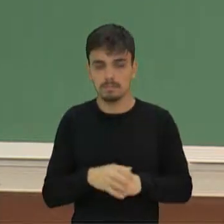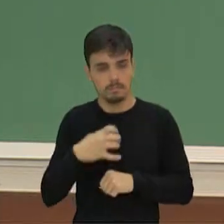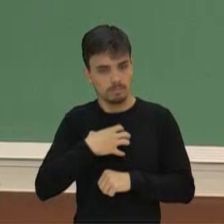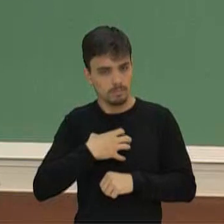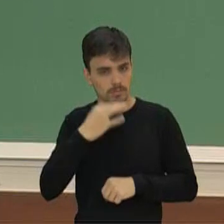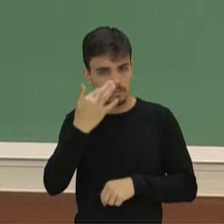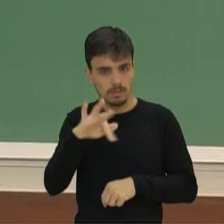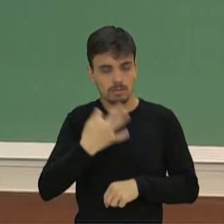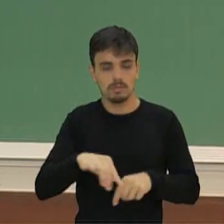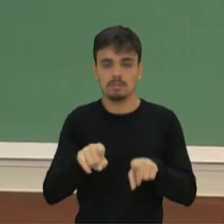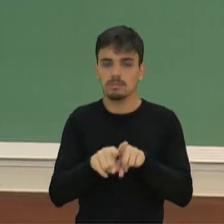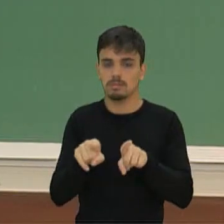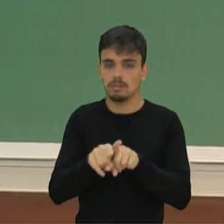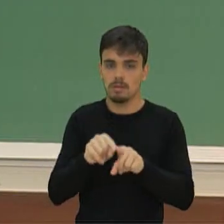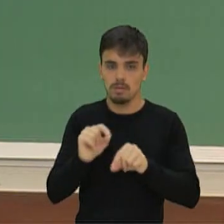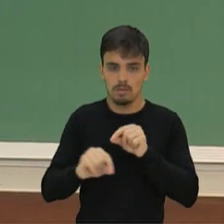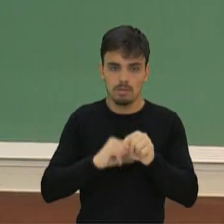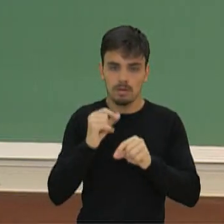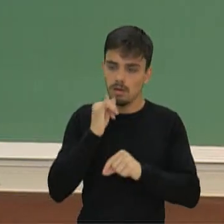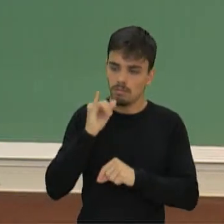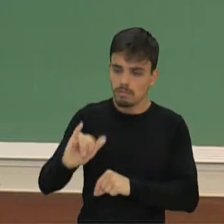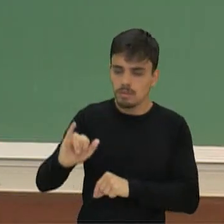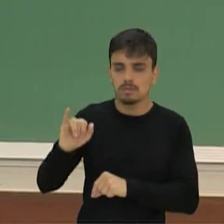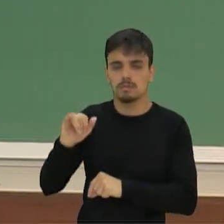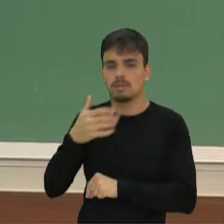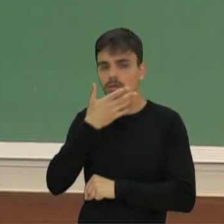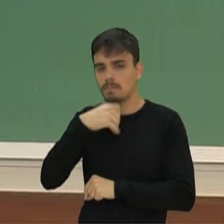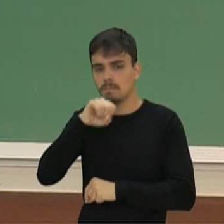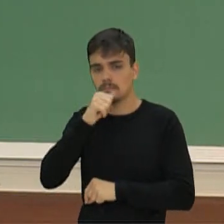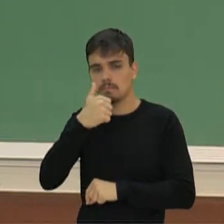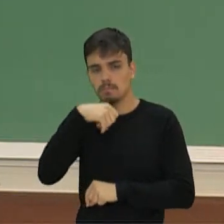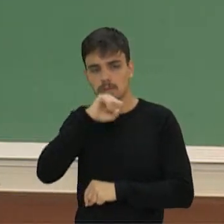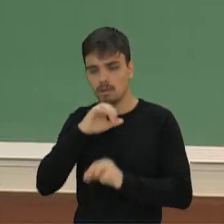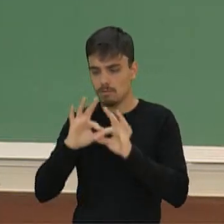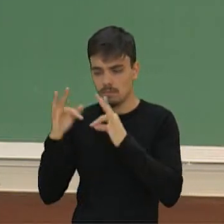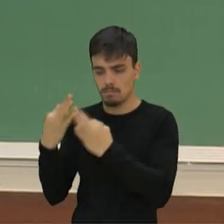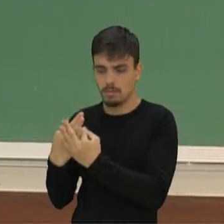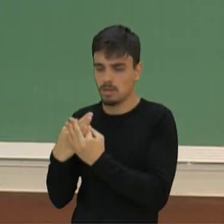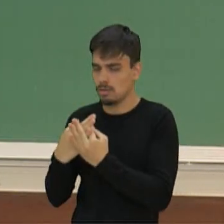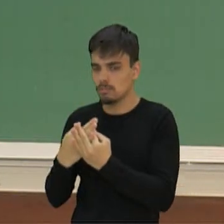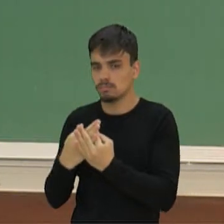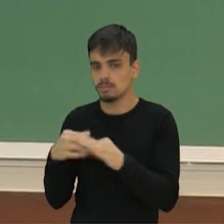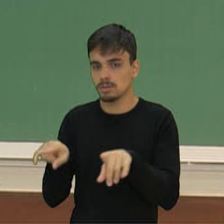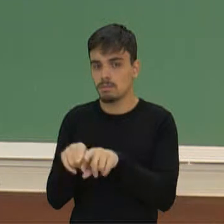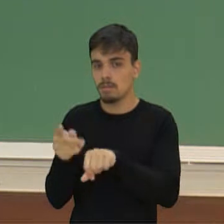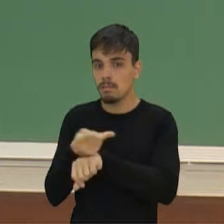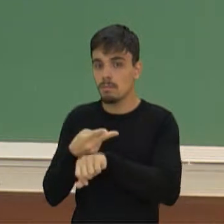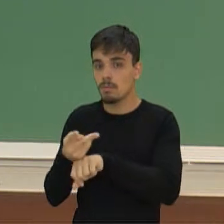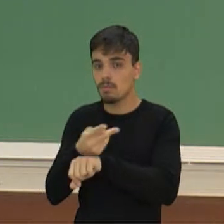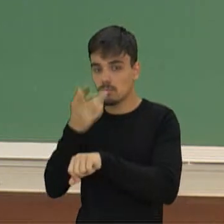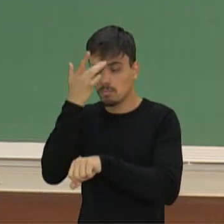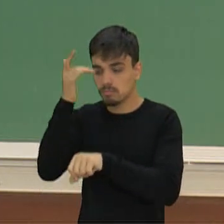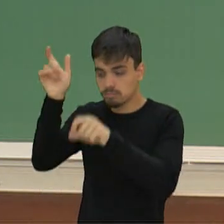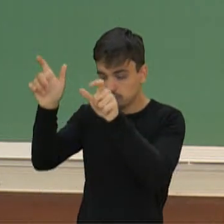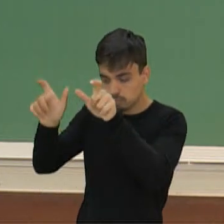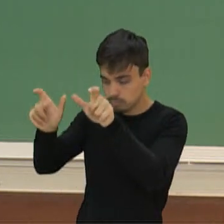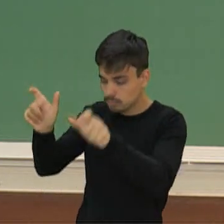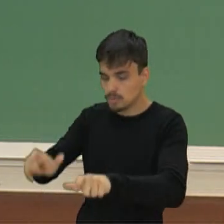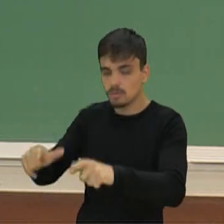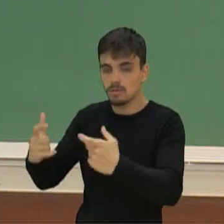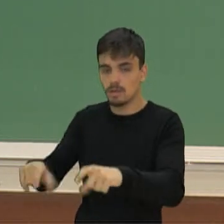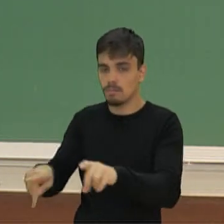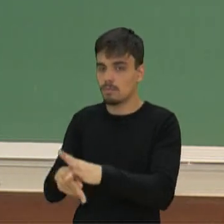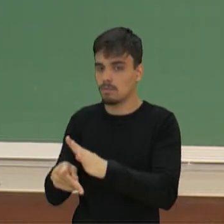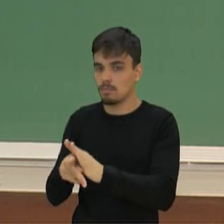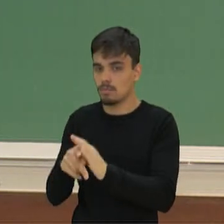dor nos olhos? Notifique seus pais, notifique seus familiares e procure uma assistência que seja especializada para fazer